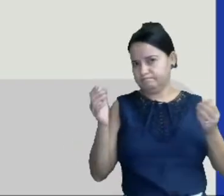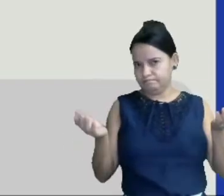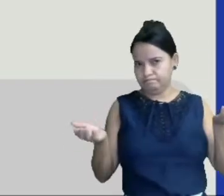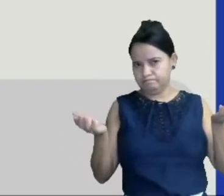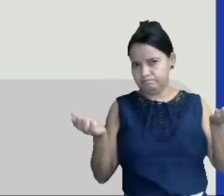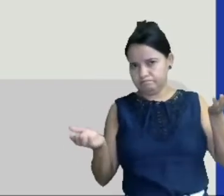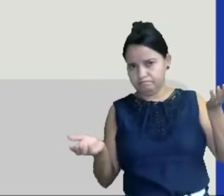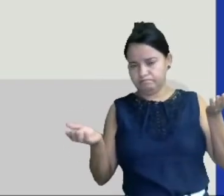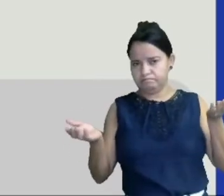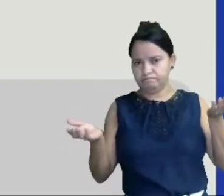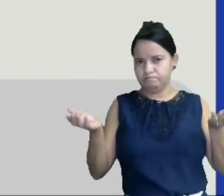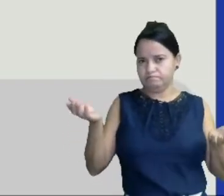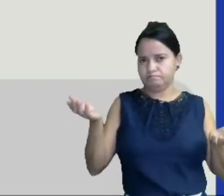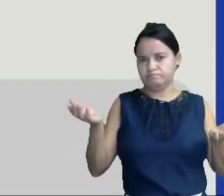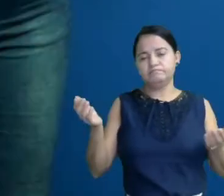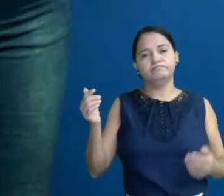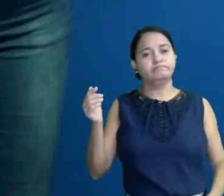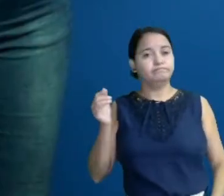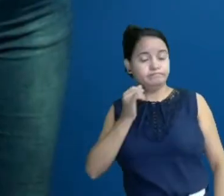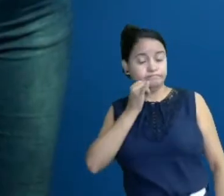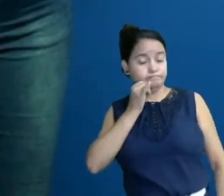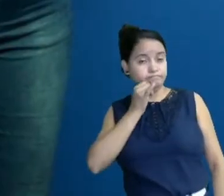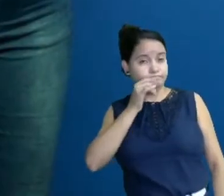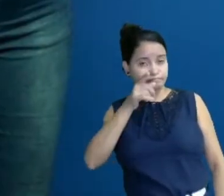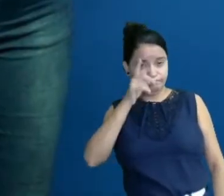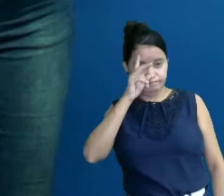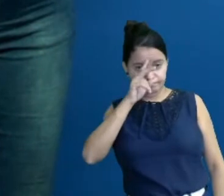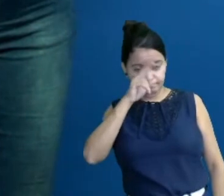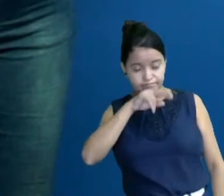tem Vejam Só eu tenho lá a